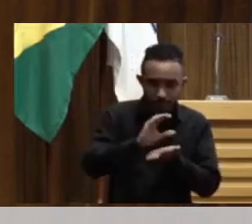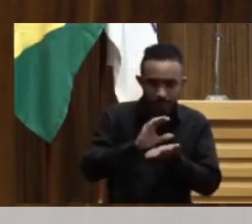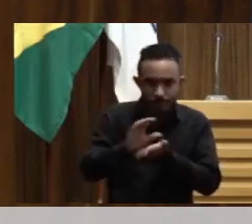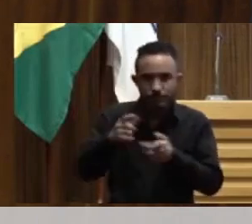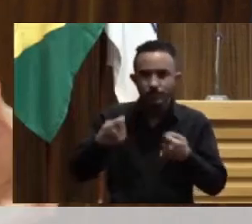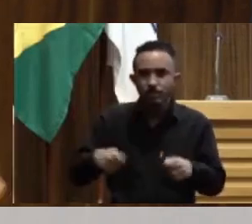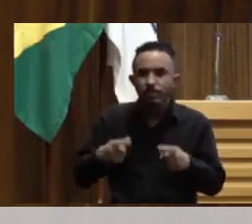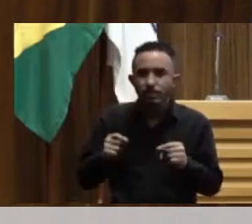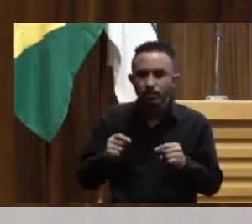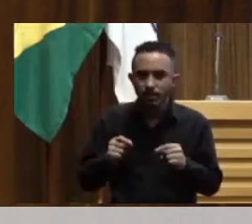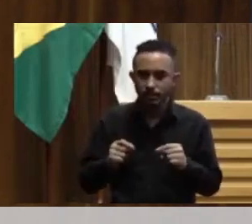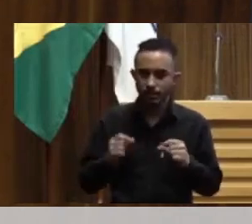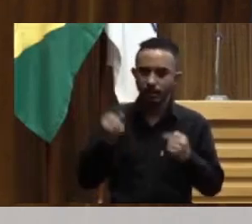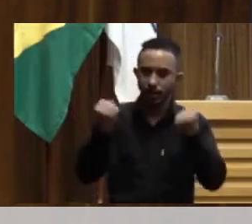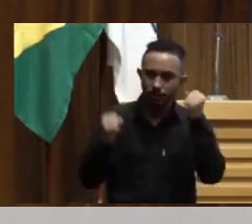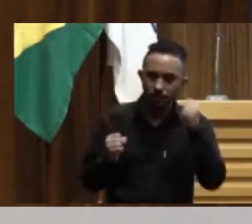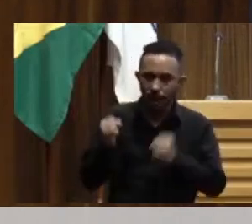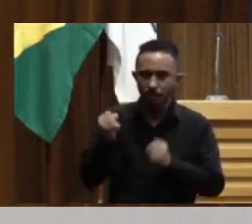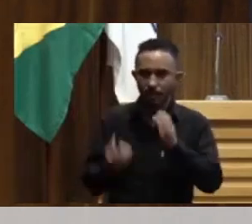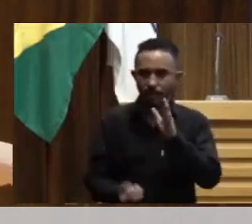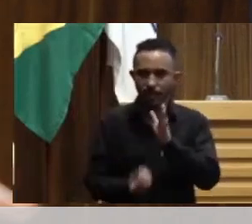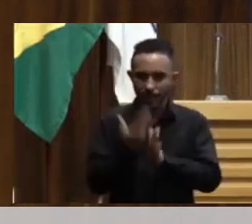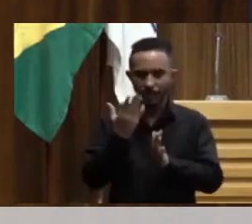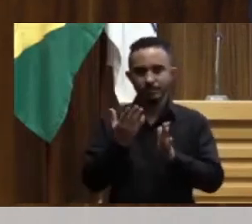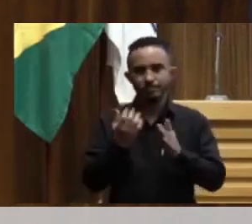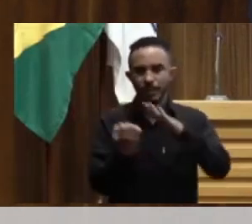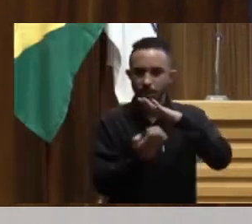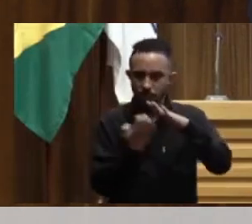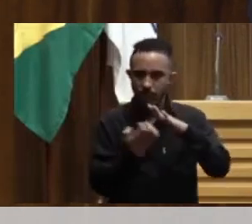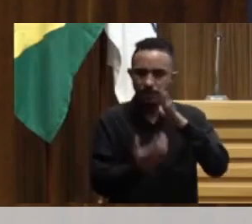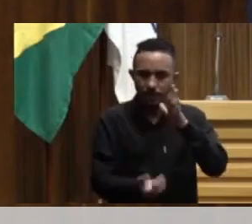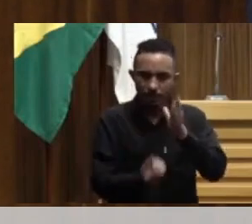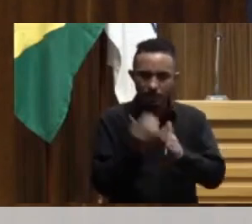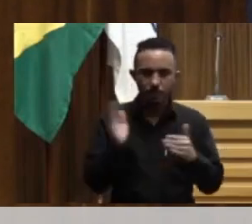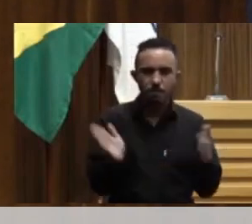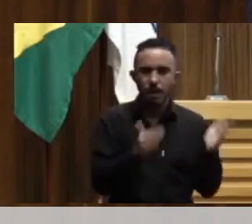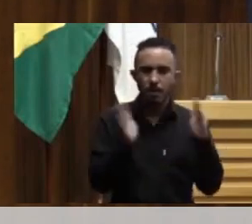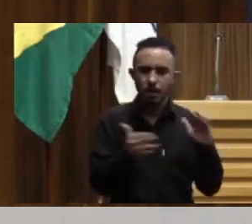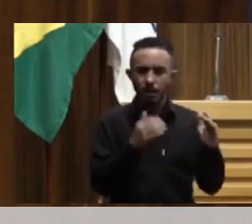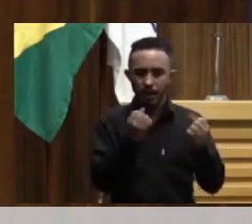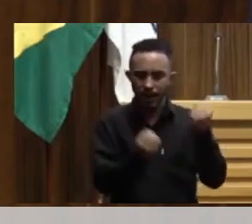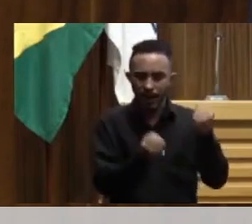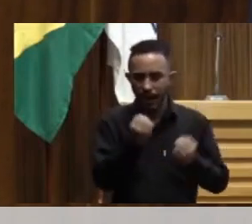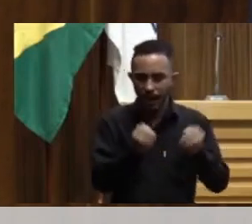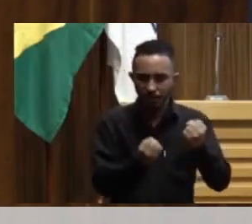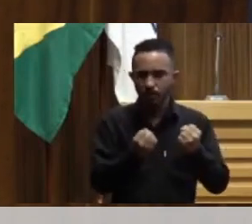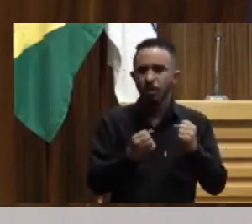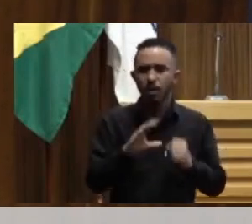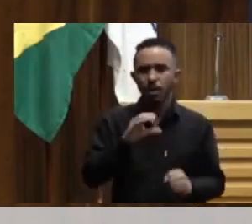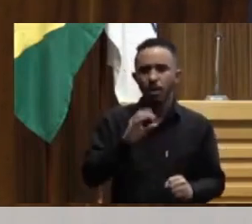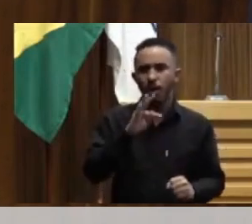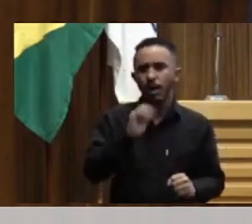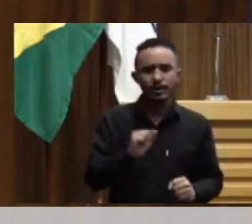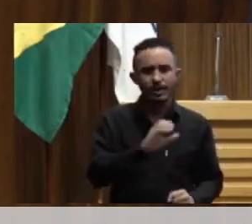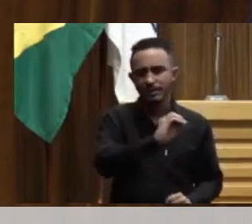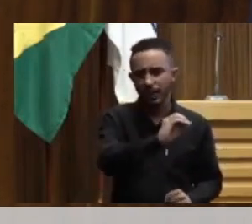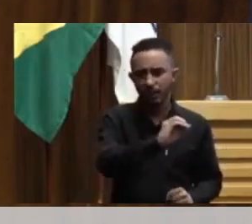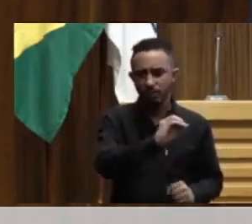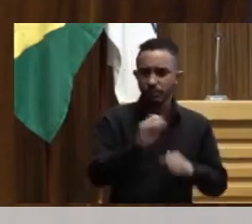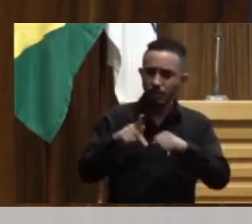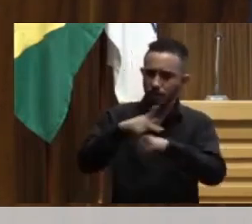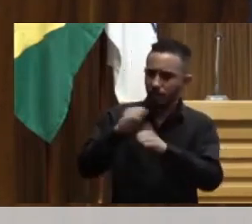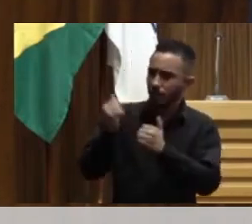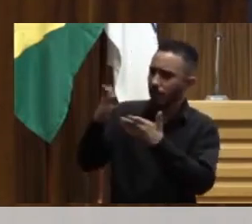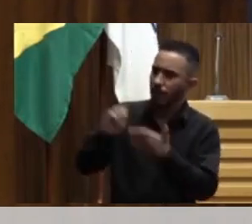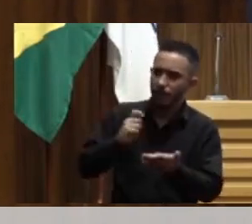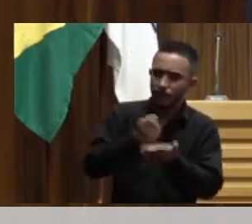fazer a fábrica, montar a concessionária, 30 mil carros, cota zero. Pode importar sem pagar imposto. No